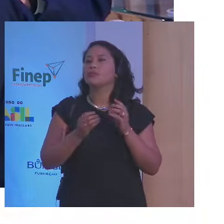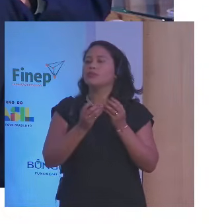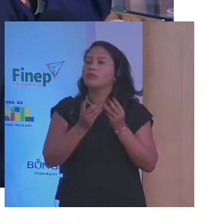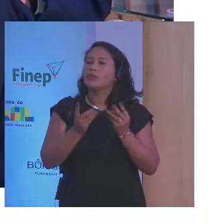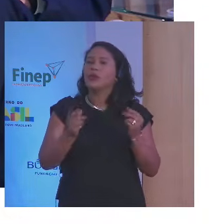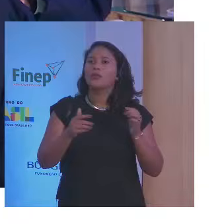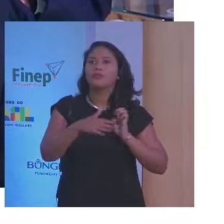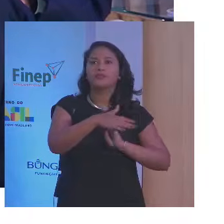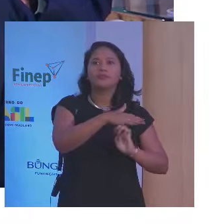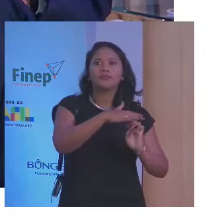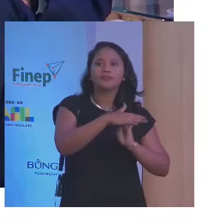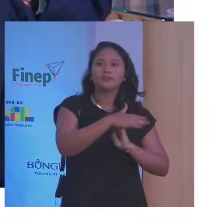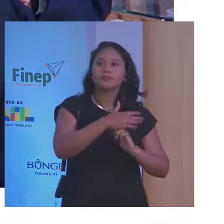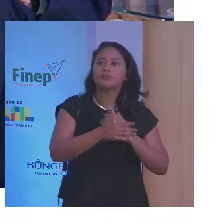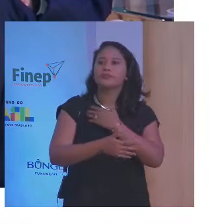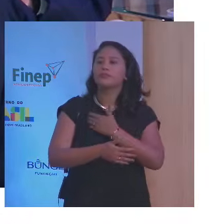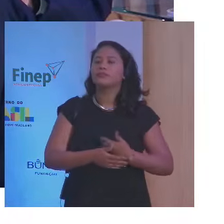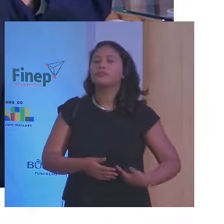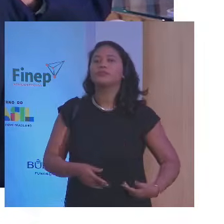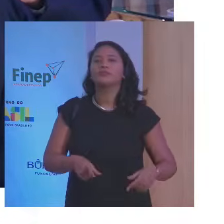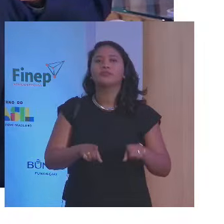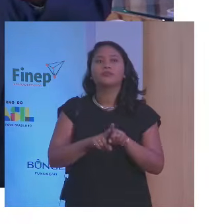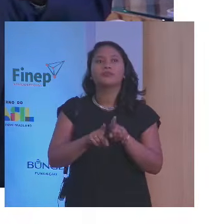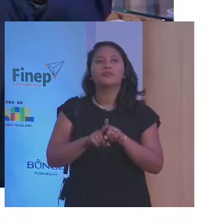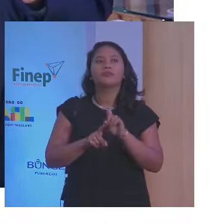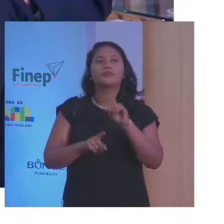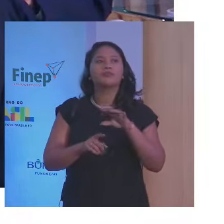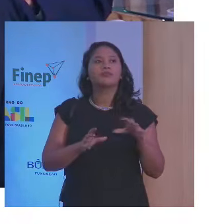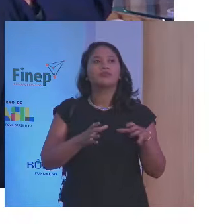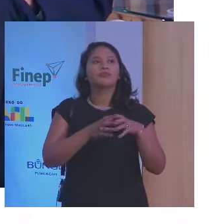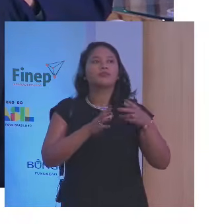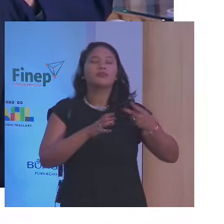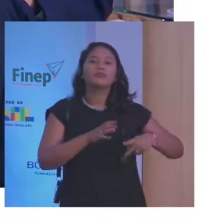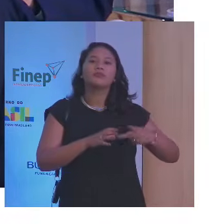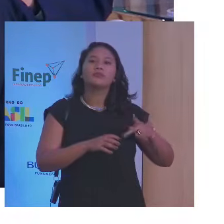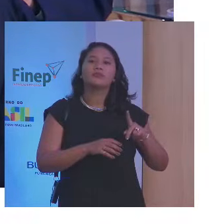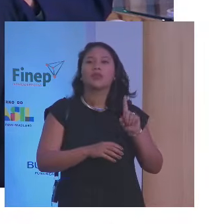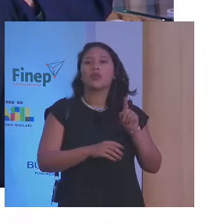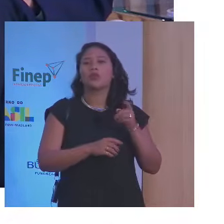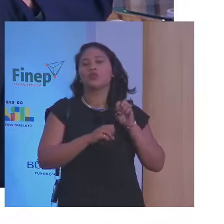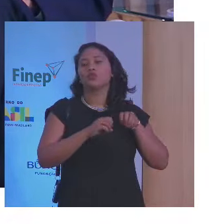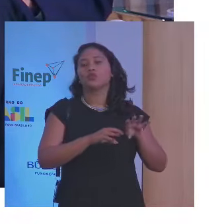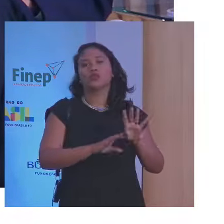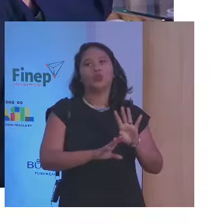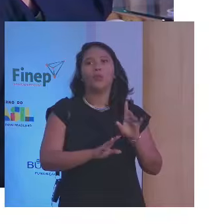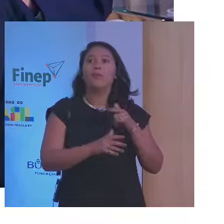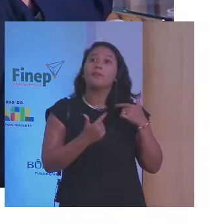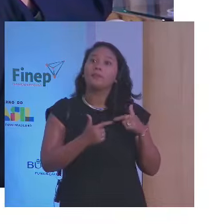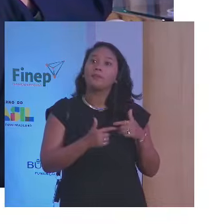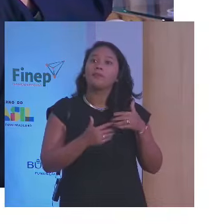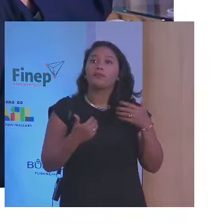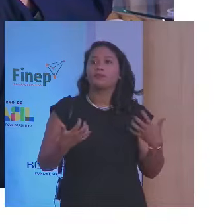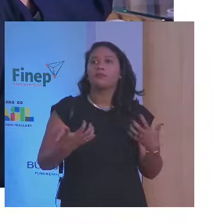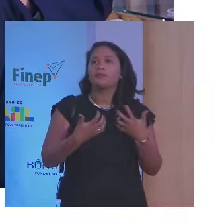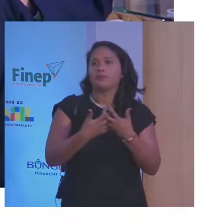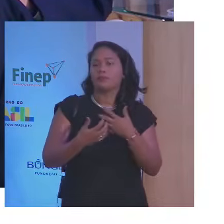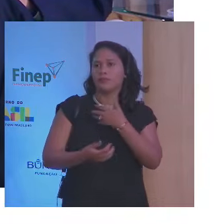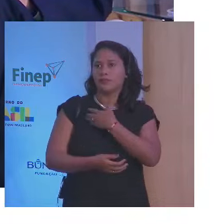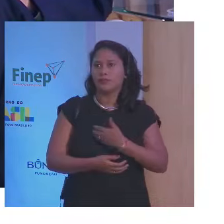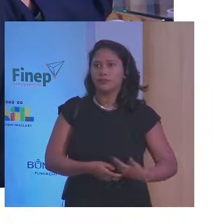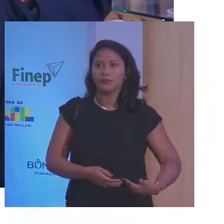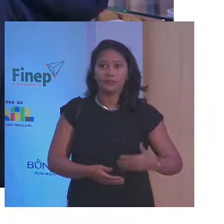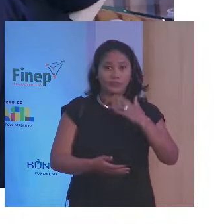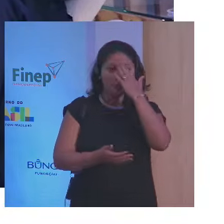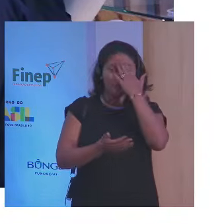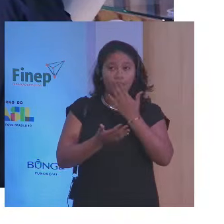as empresas públicas. Do nosso lado, a gente é uma organização privada sem fins lucrativos, mas trabalha de mão em mão com o Estado. Então, eu